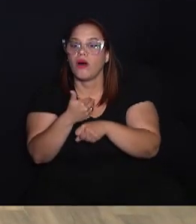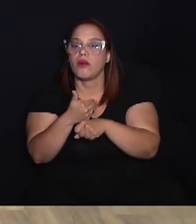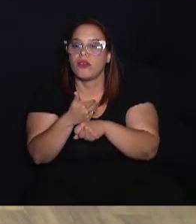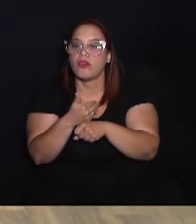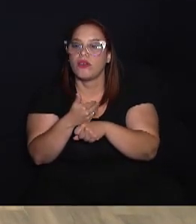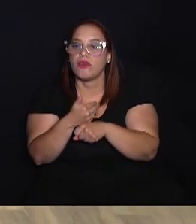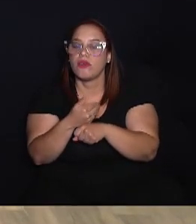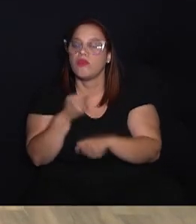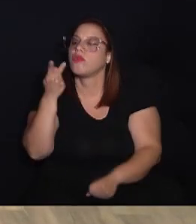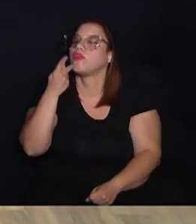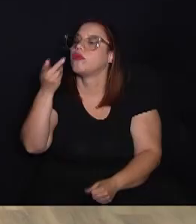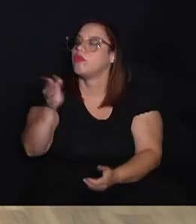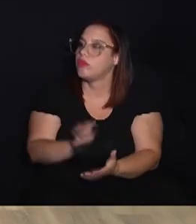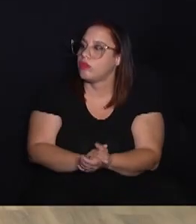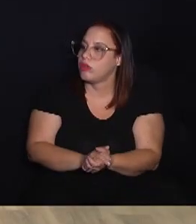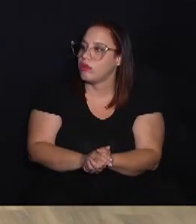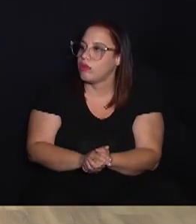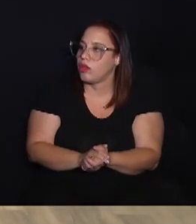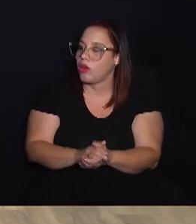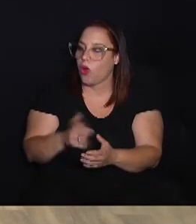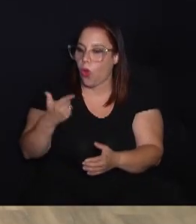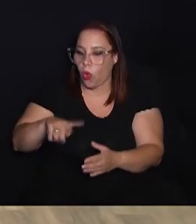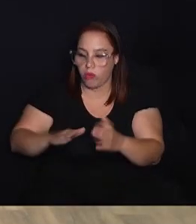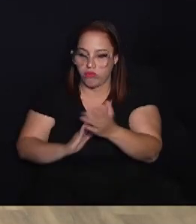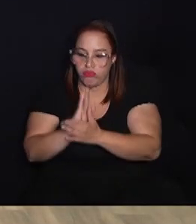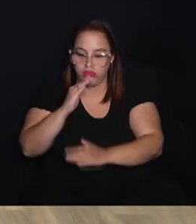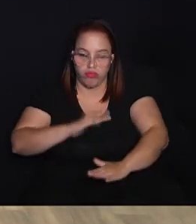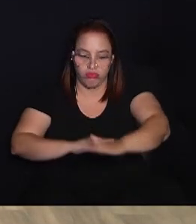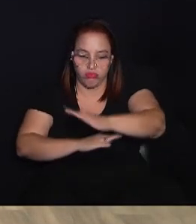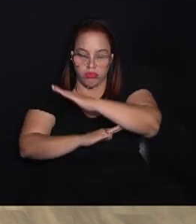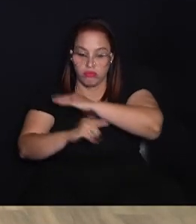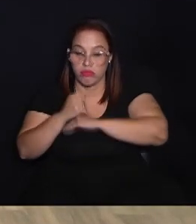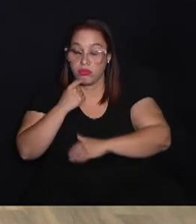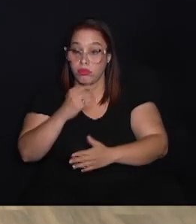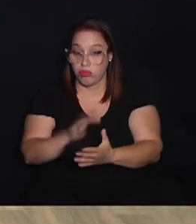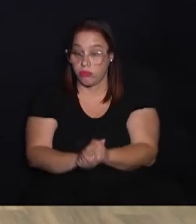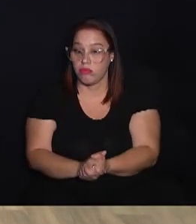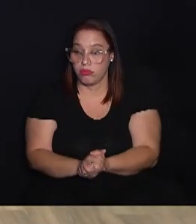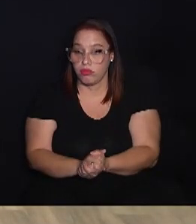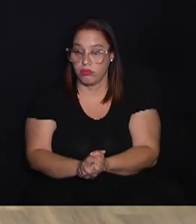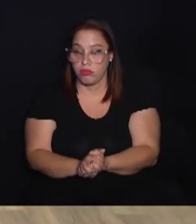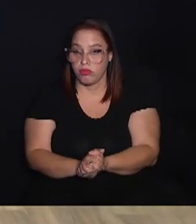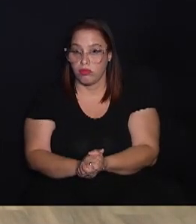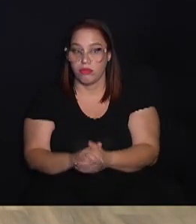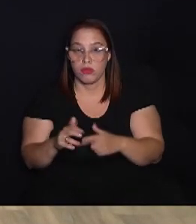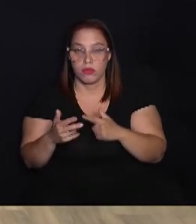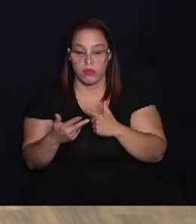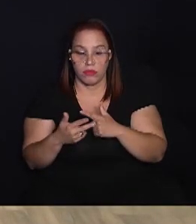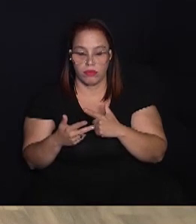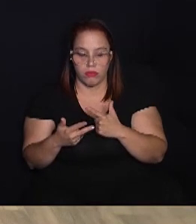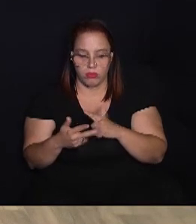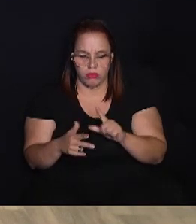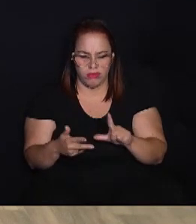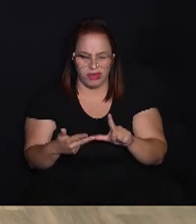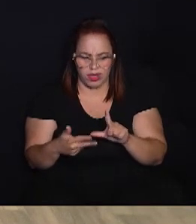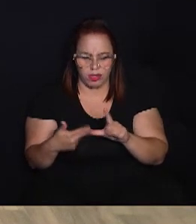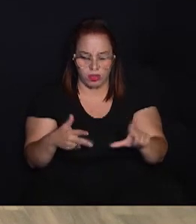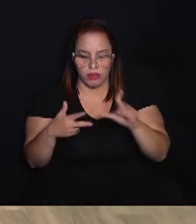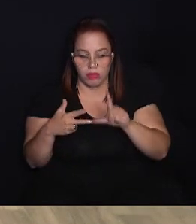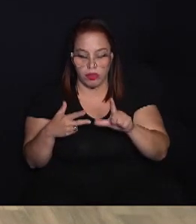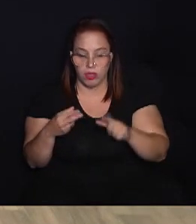que talvez sejam fatores diferentes, né? Mas a gente precisa fazer, assim, estimular o eleitor a no dia comparecer, exercer seu